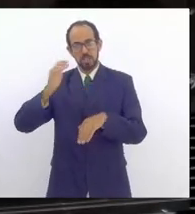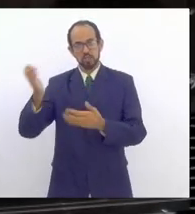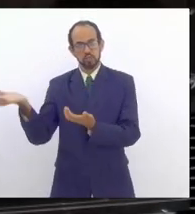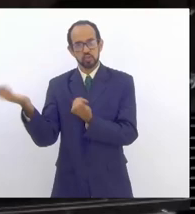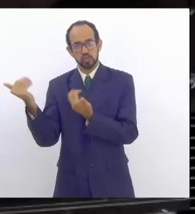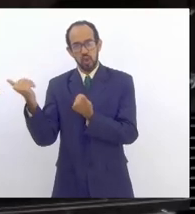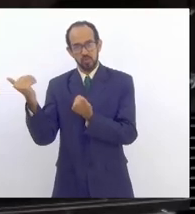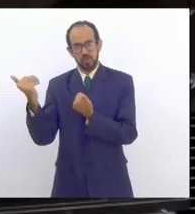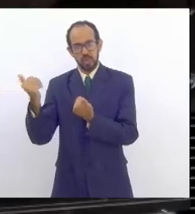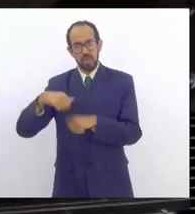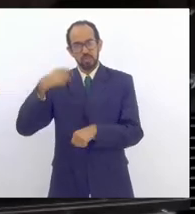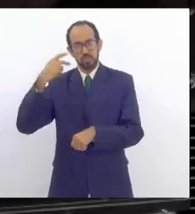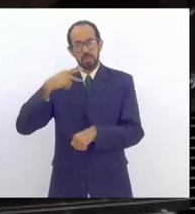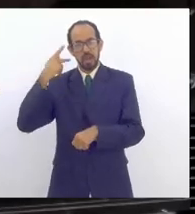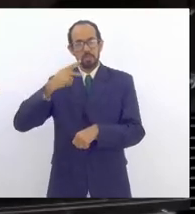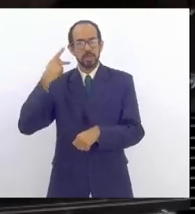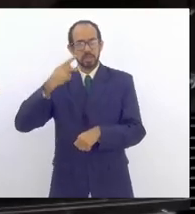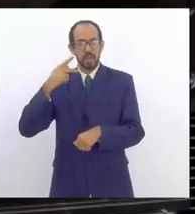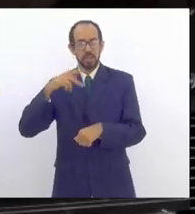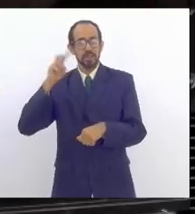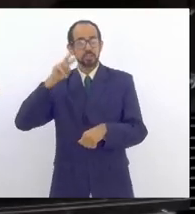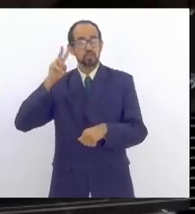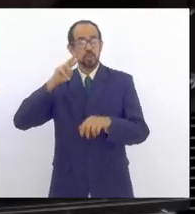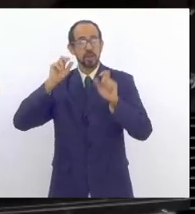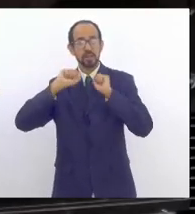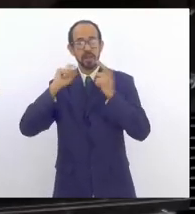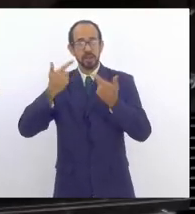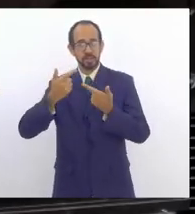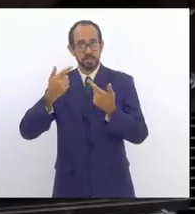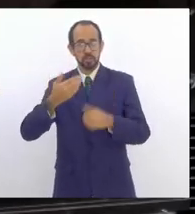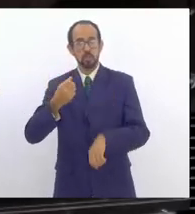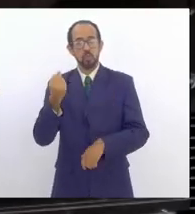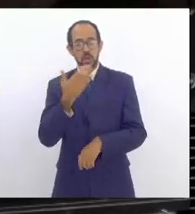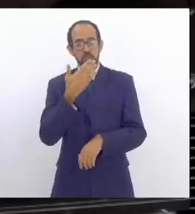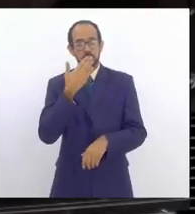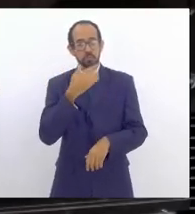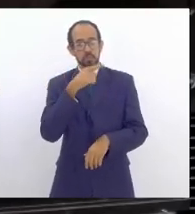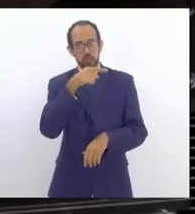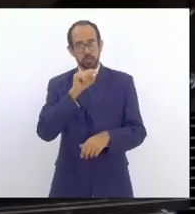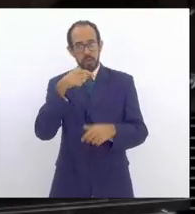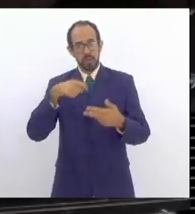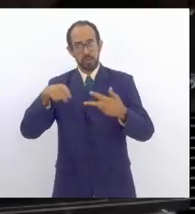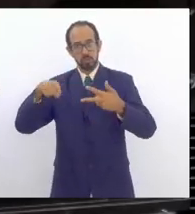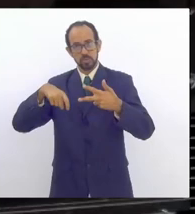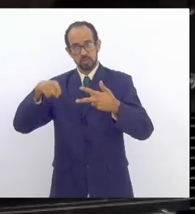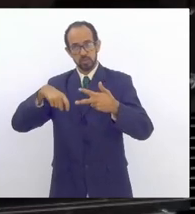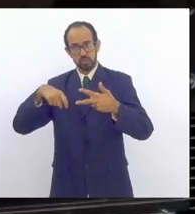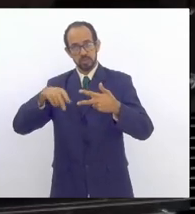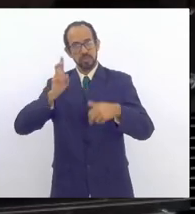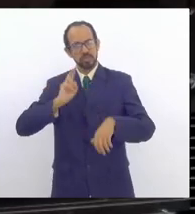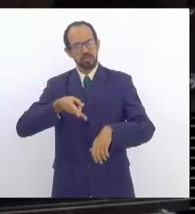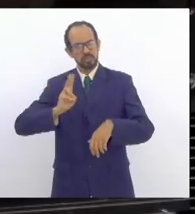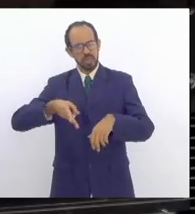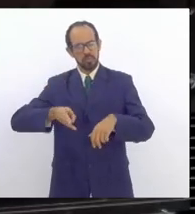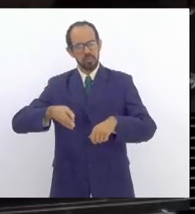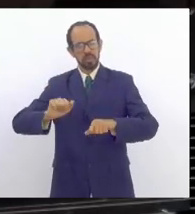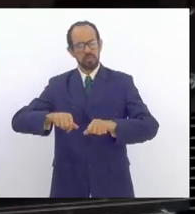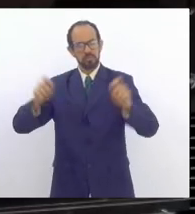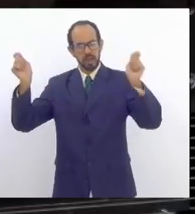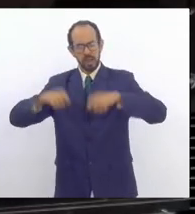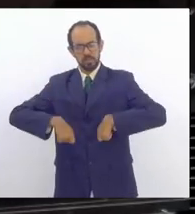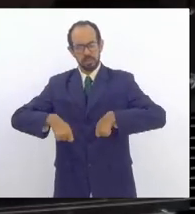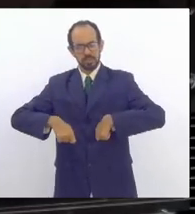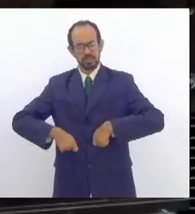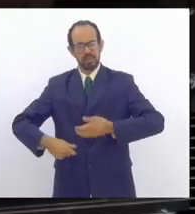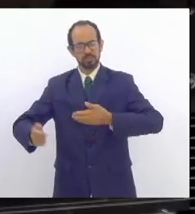história da LERJ, que, quando convocado para estar no Executivo, sempre esbanjou talento, competência e